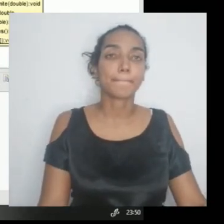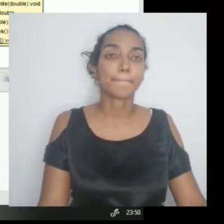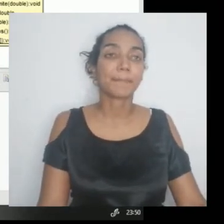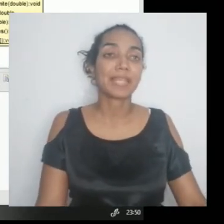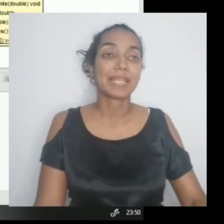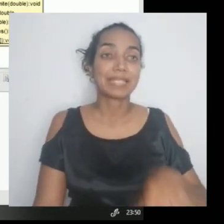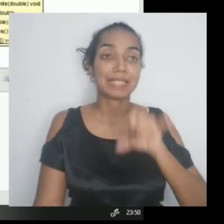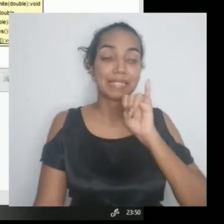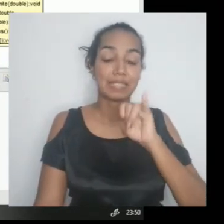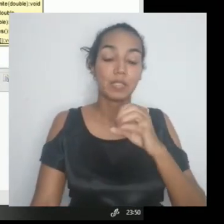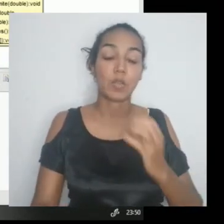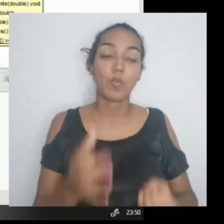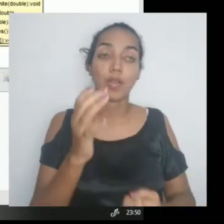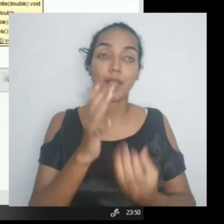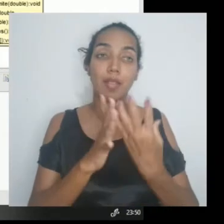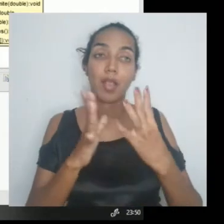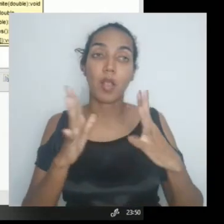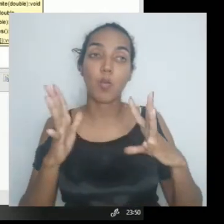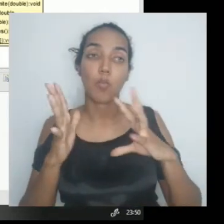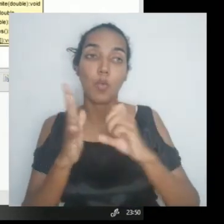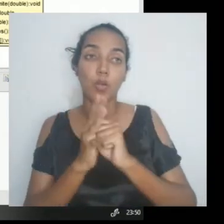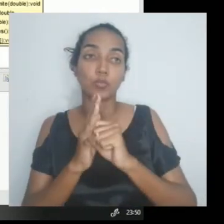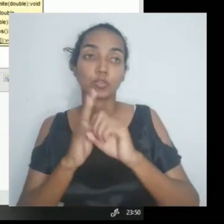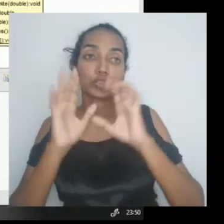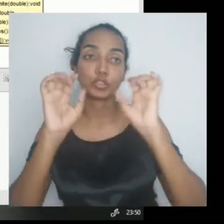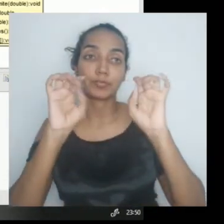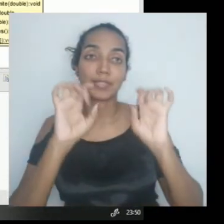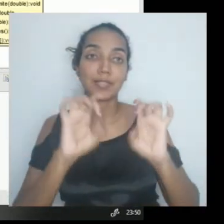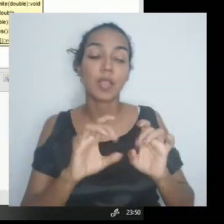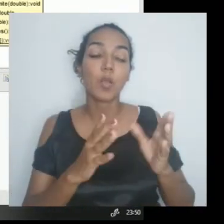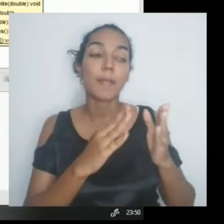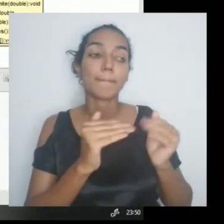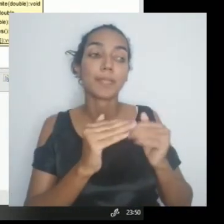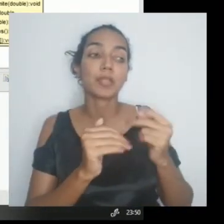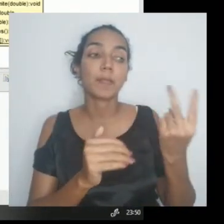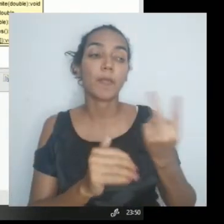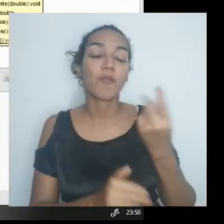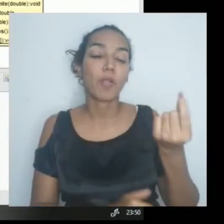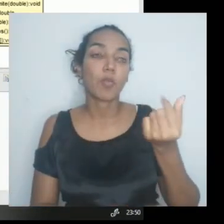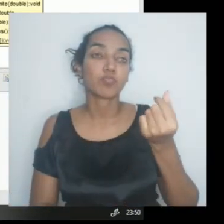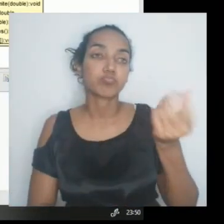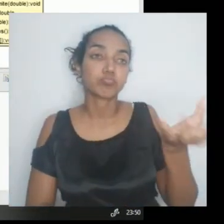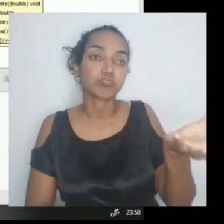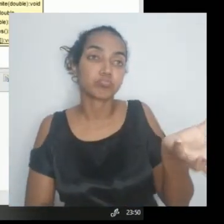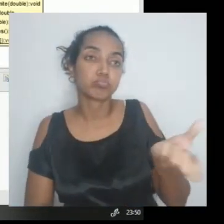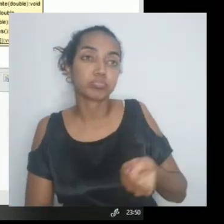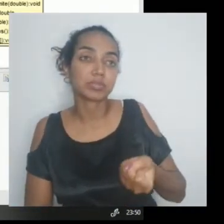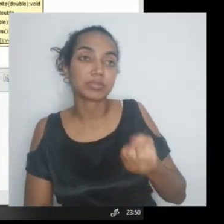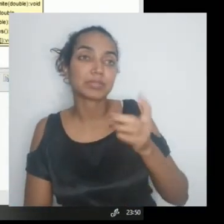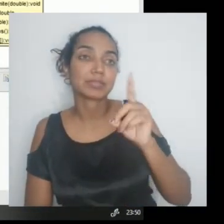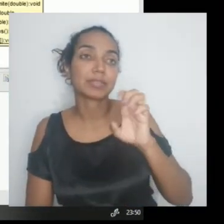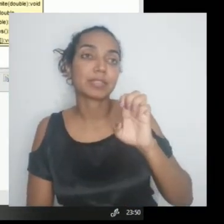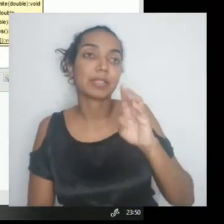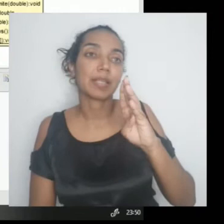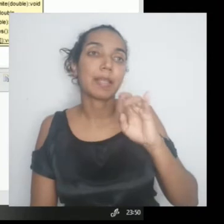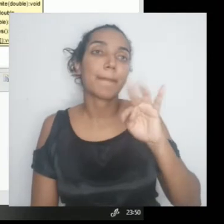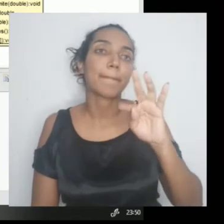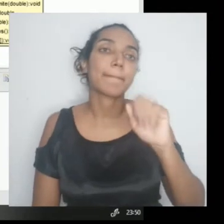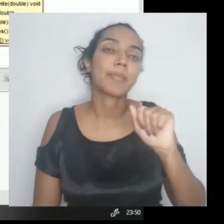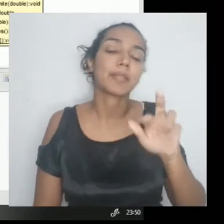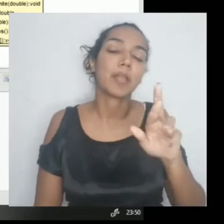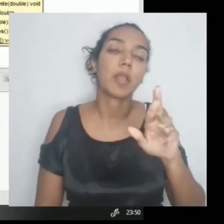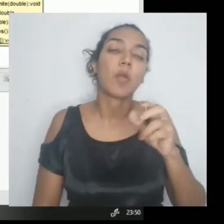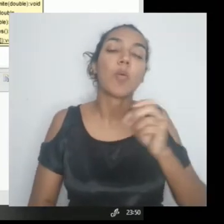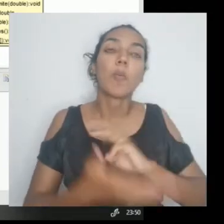o método a ser invocado vai ser da classe mais específica, da classe de mais